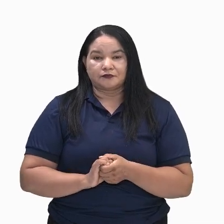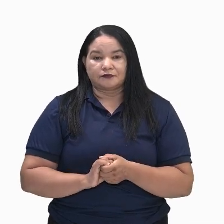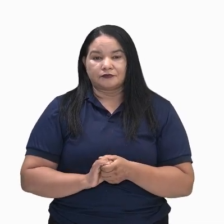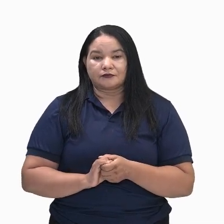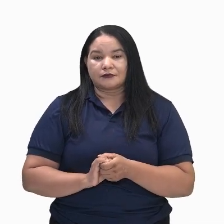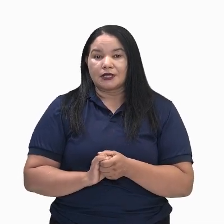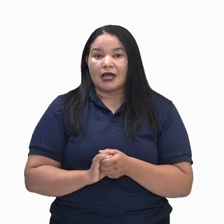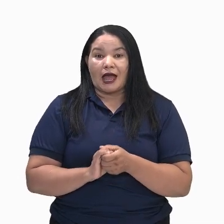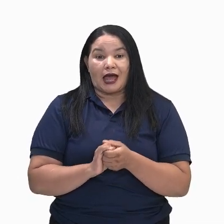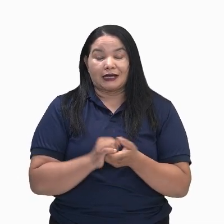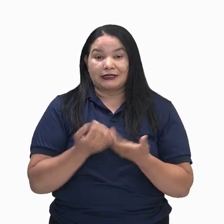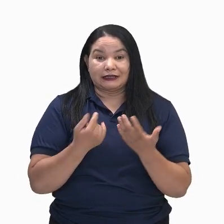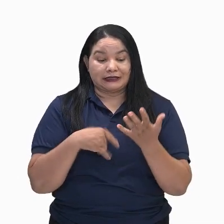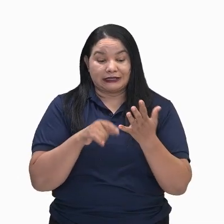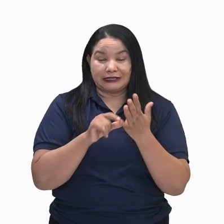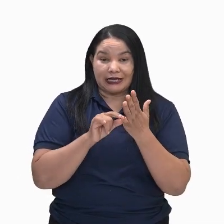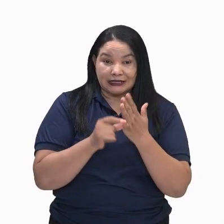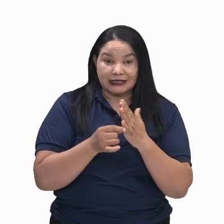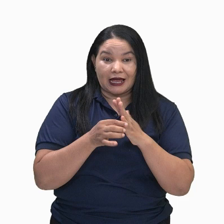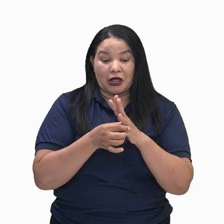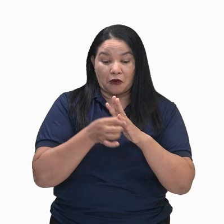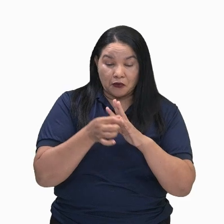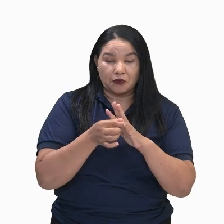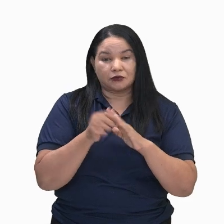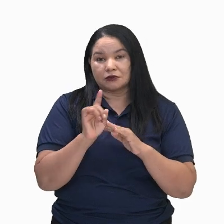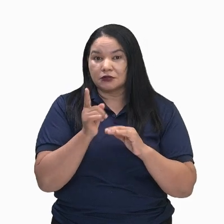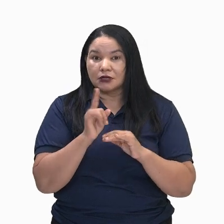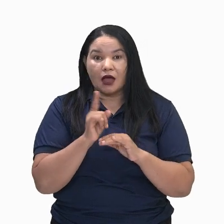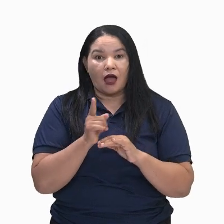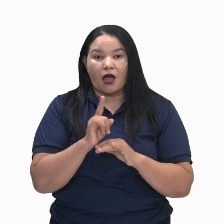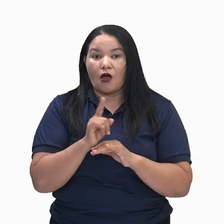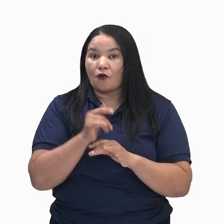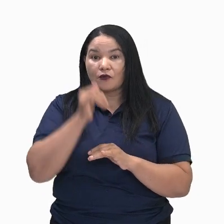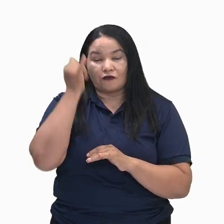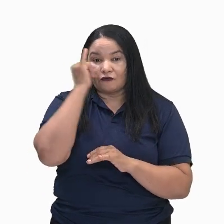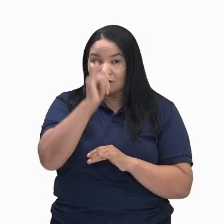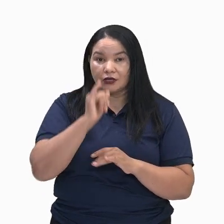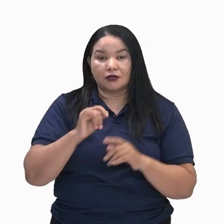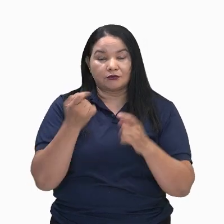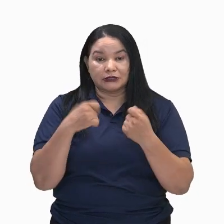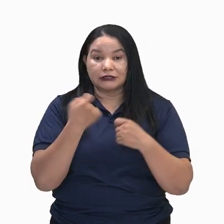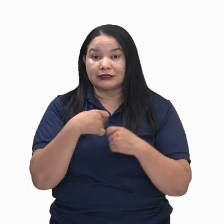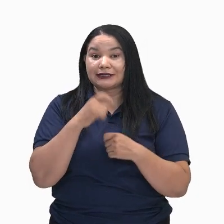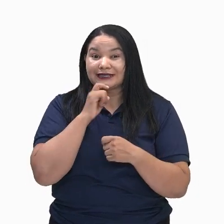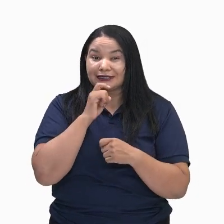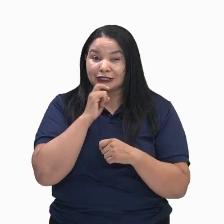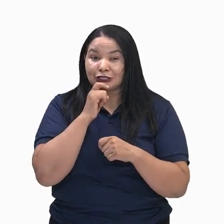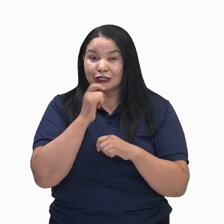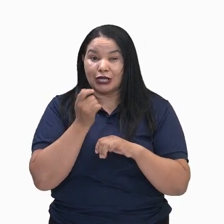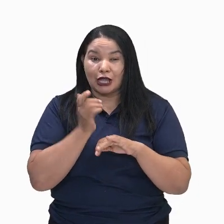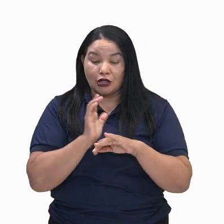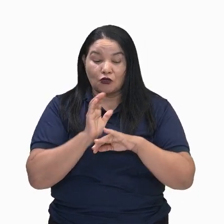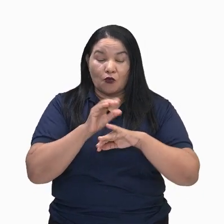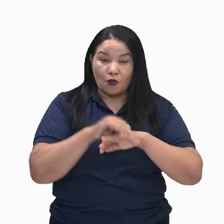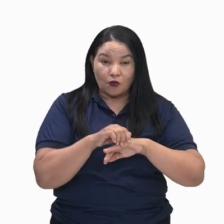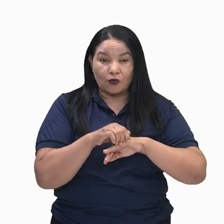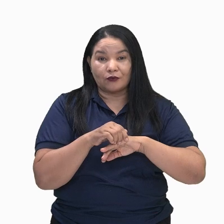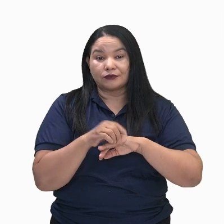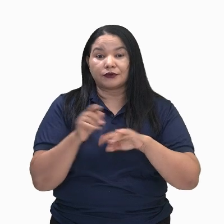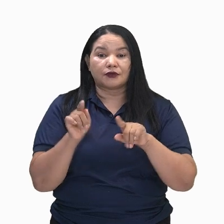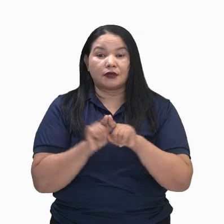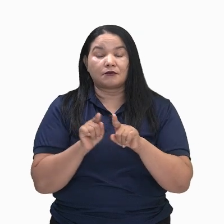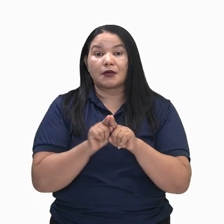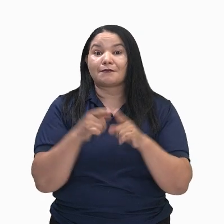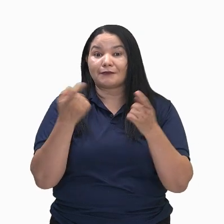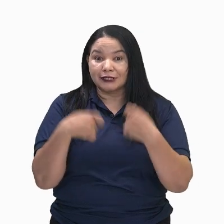é para realinhar a articulação, tem que imobilizar o local, lembrar de aplicar gelo para aliviar a dor e o inchaço e